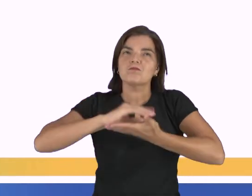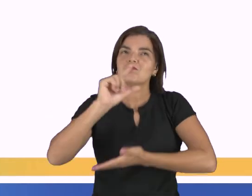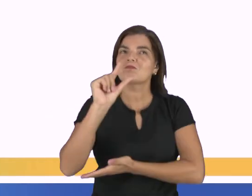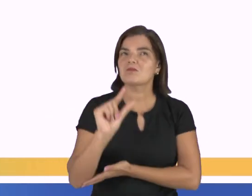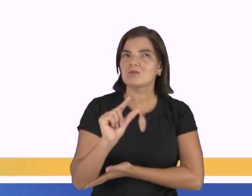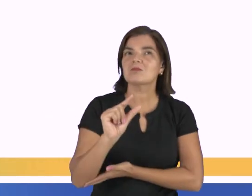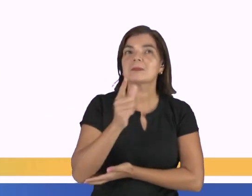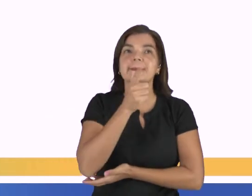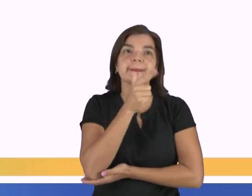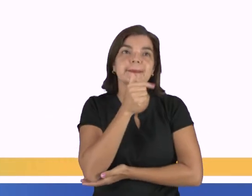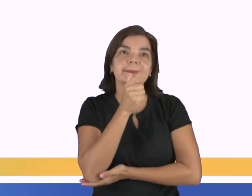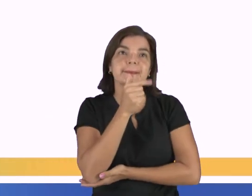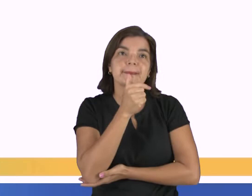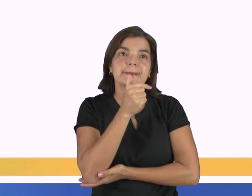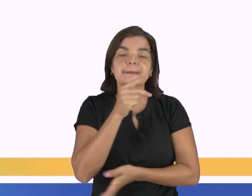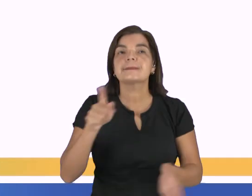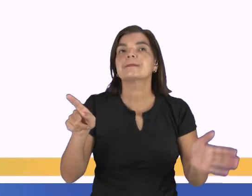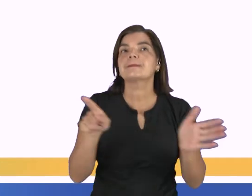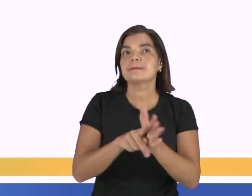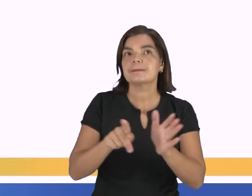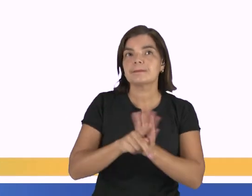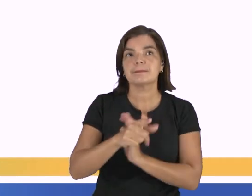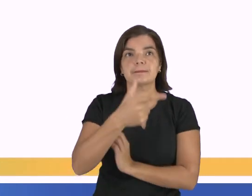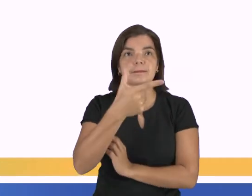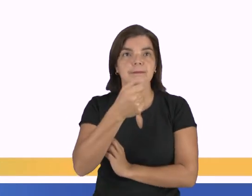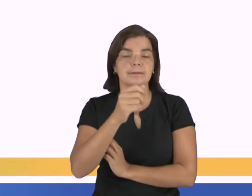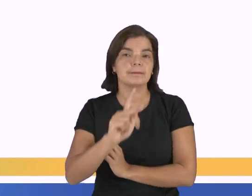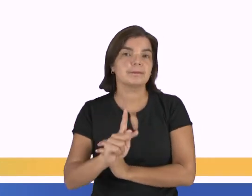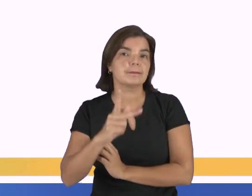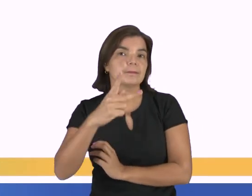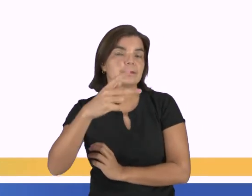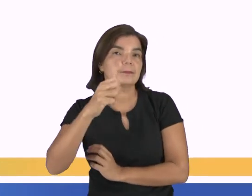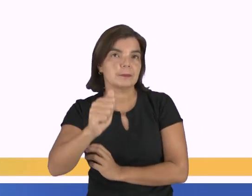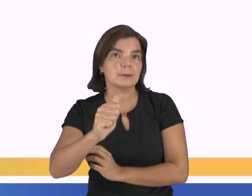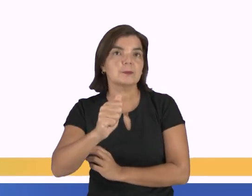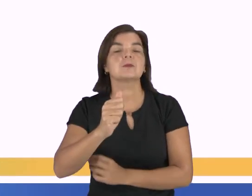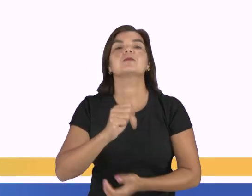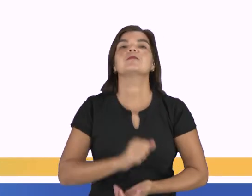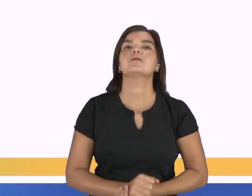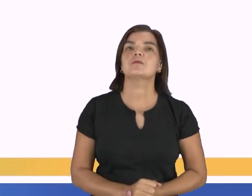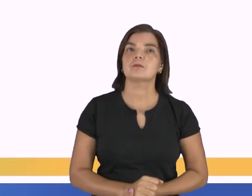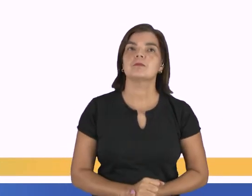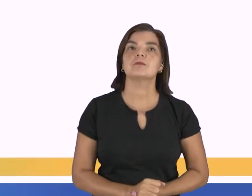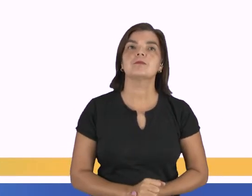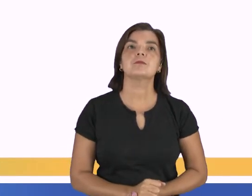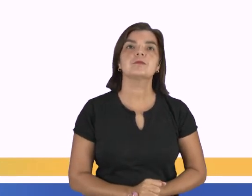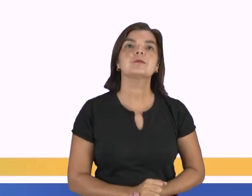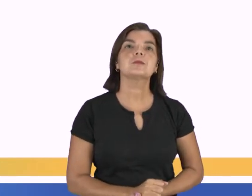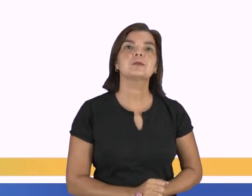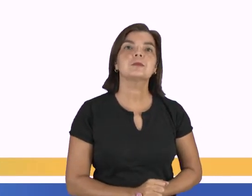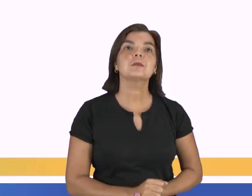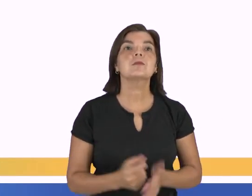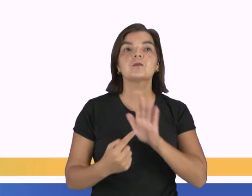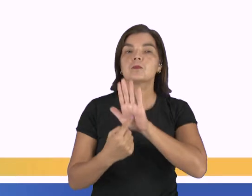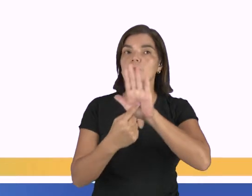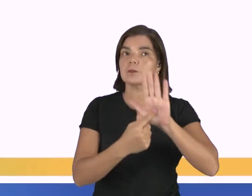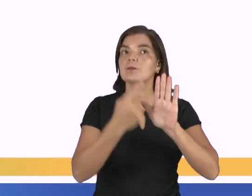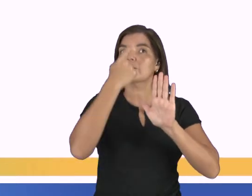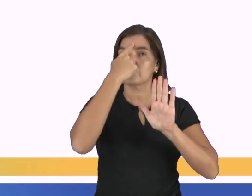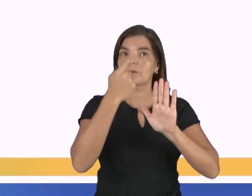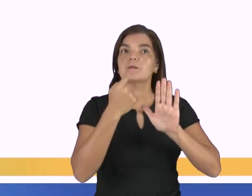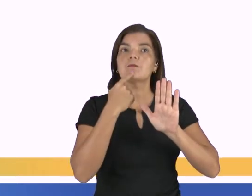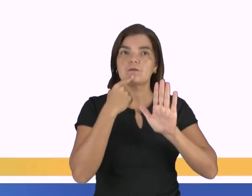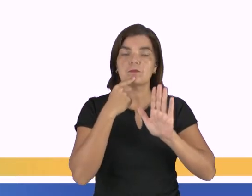mínima da água para o seu funcionamento apropriado. E esse valor é de 20 kPa. A figura